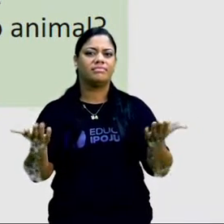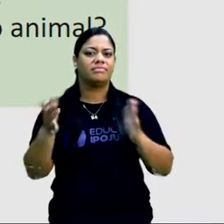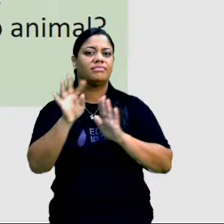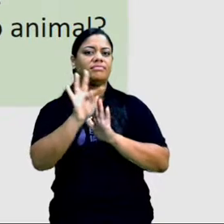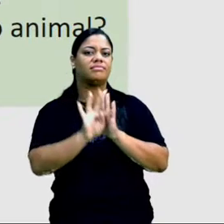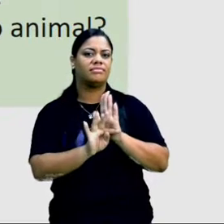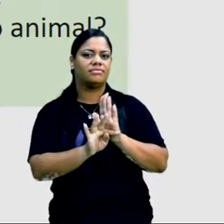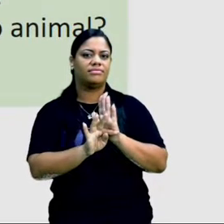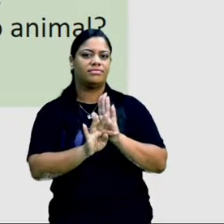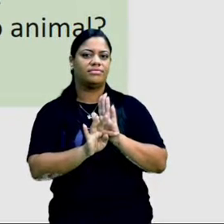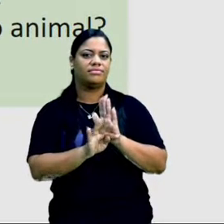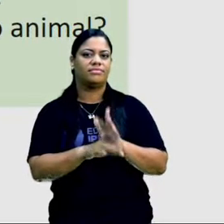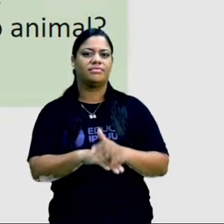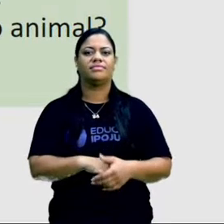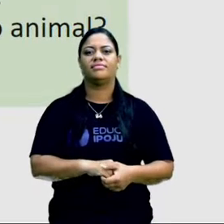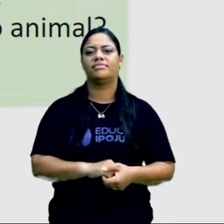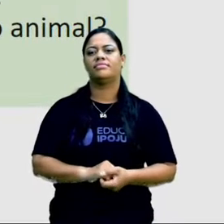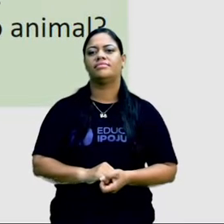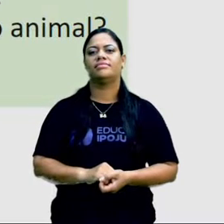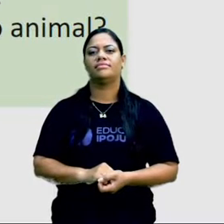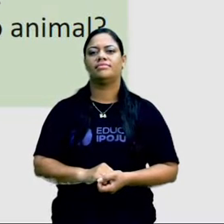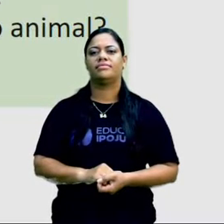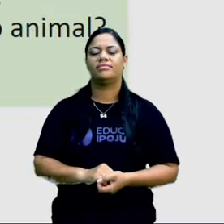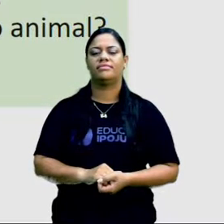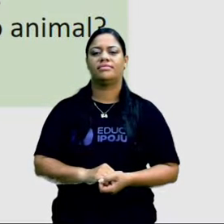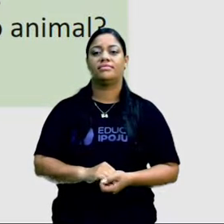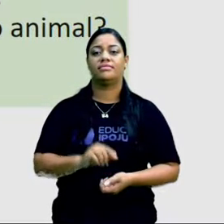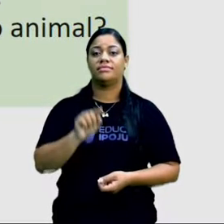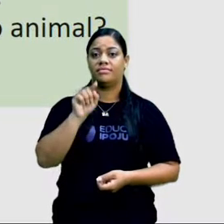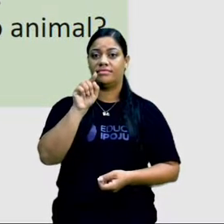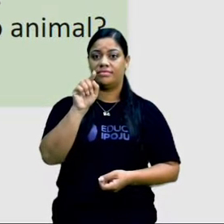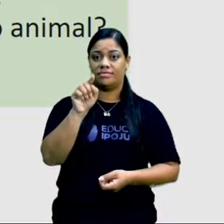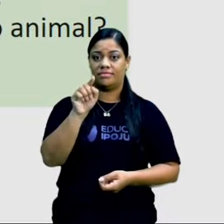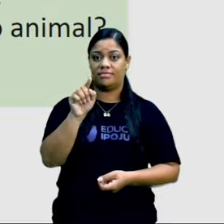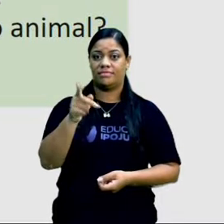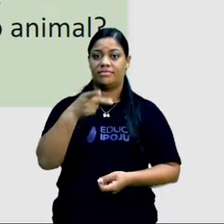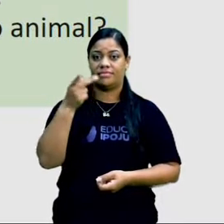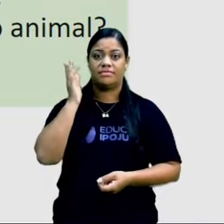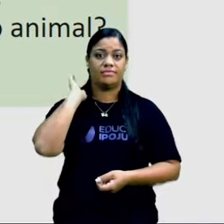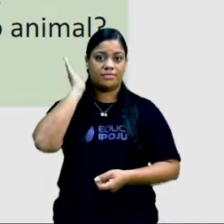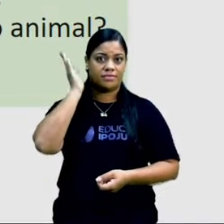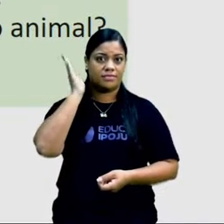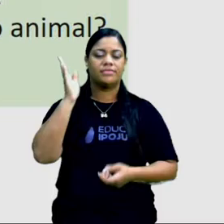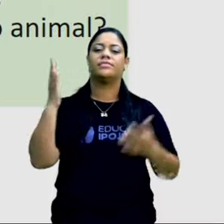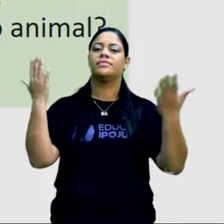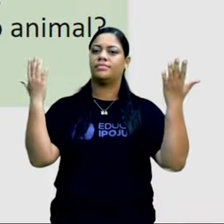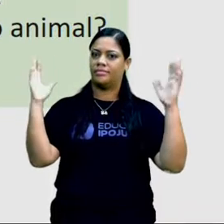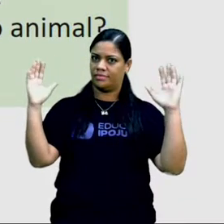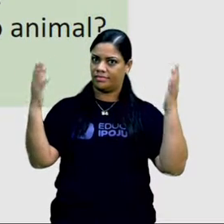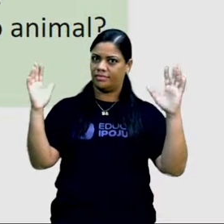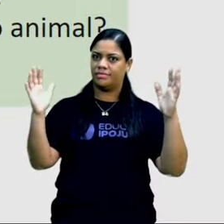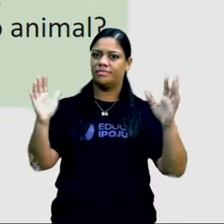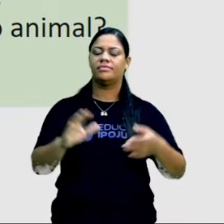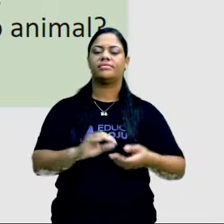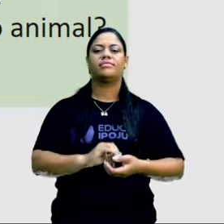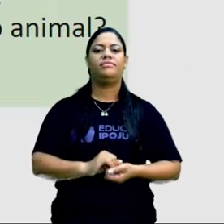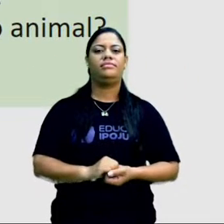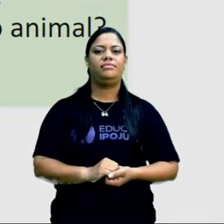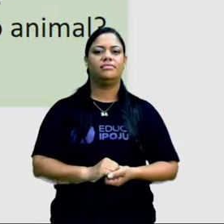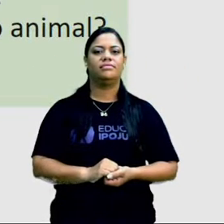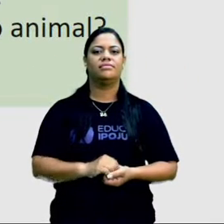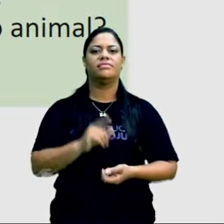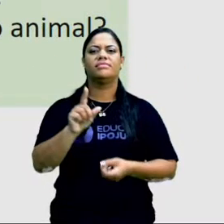texto? E você que disse que era o burrinho, parabéns. O que